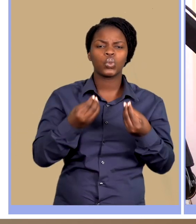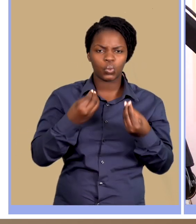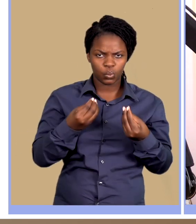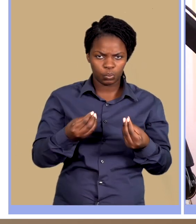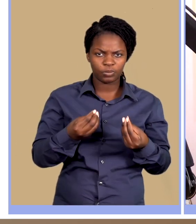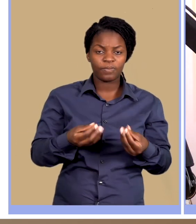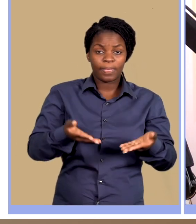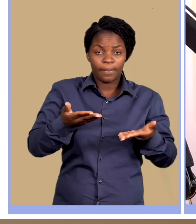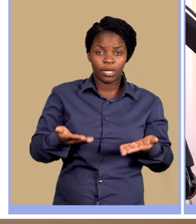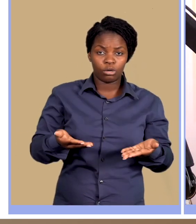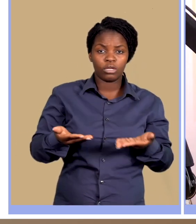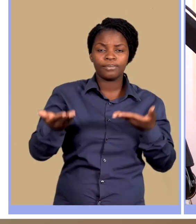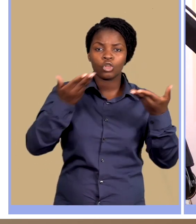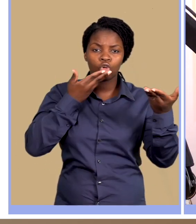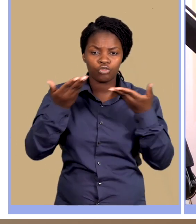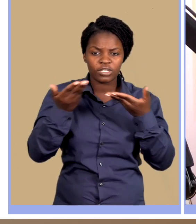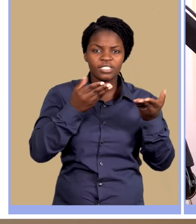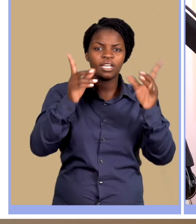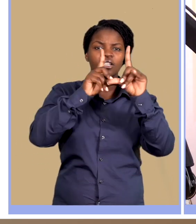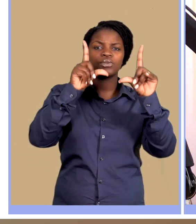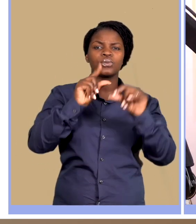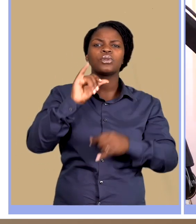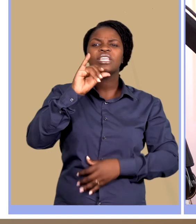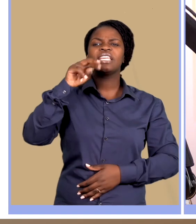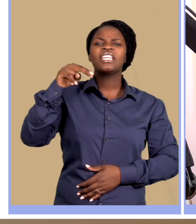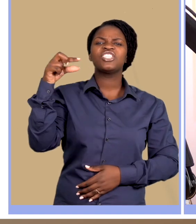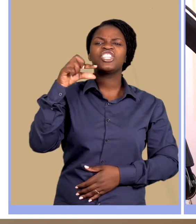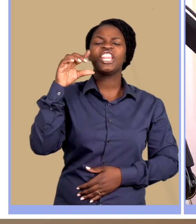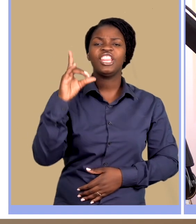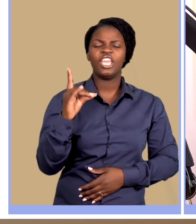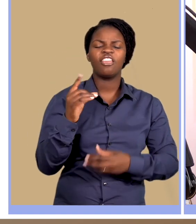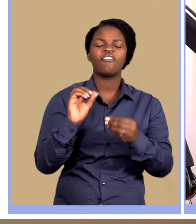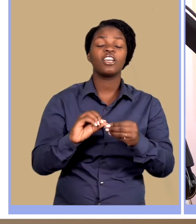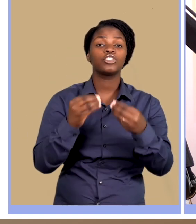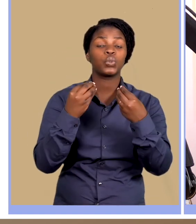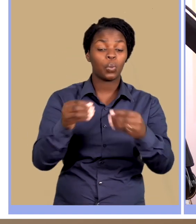atual quadro político programático ao nível do NGD, que é o Instituto